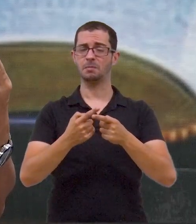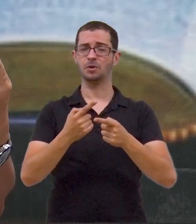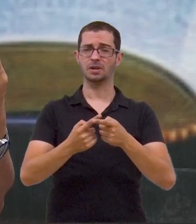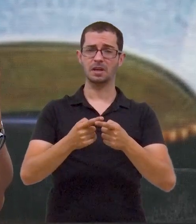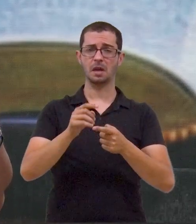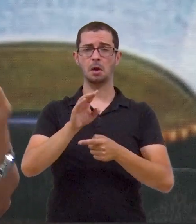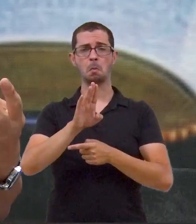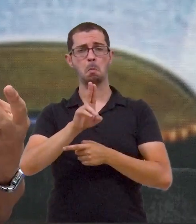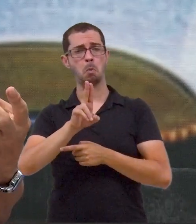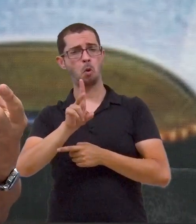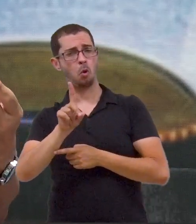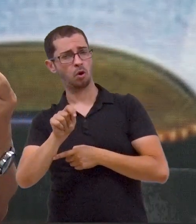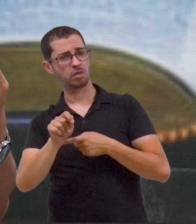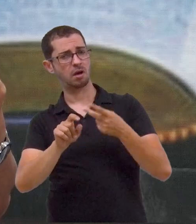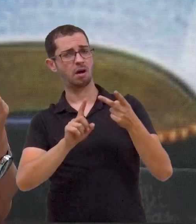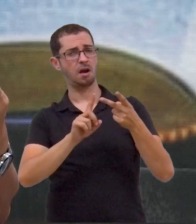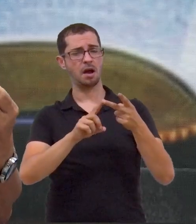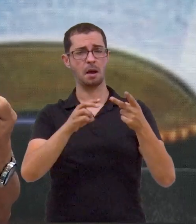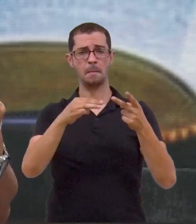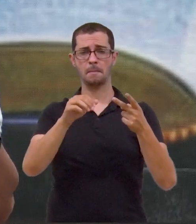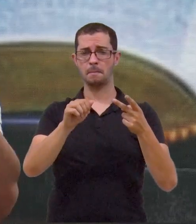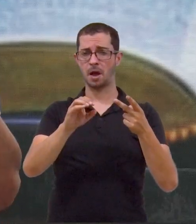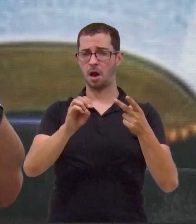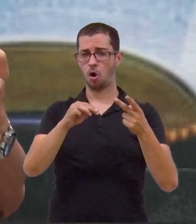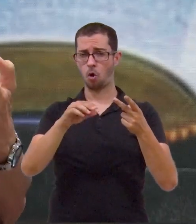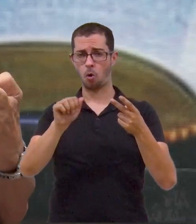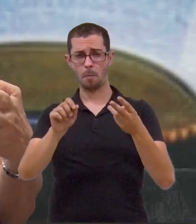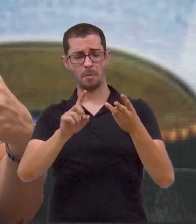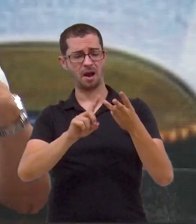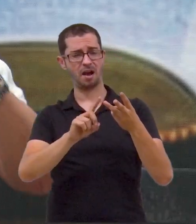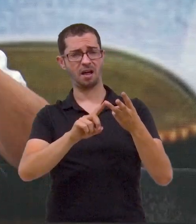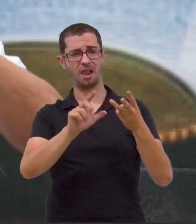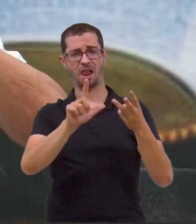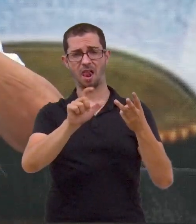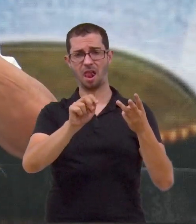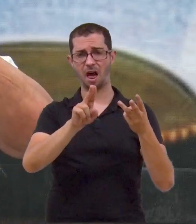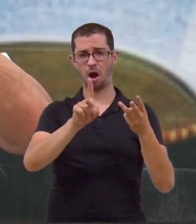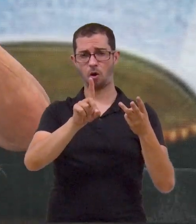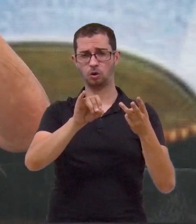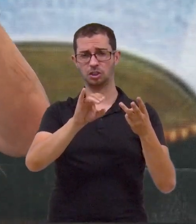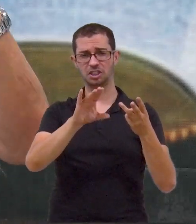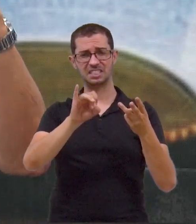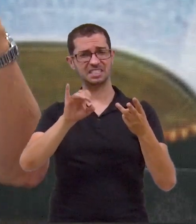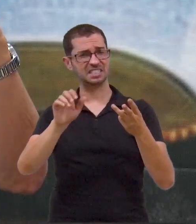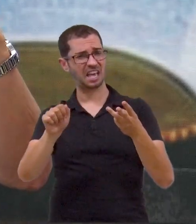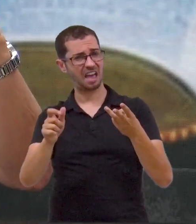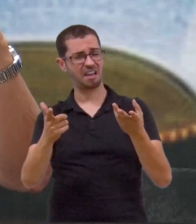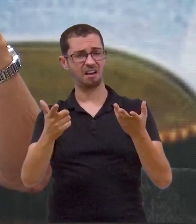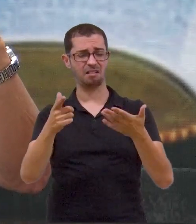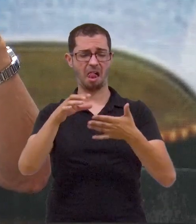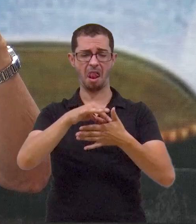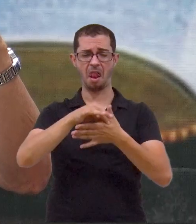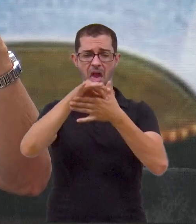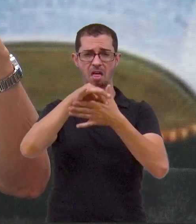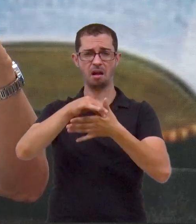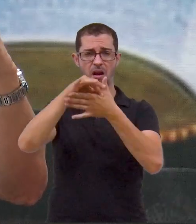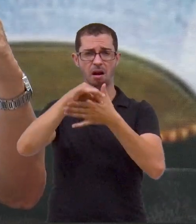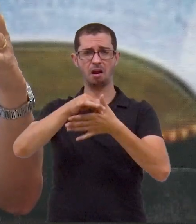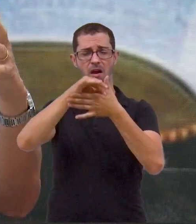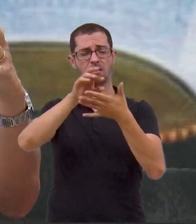Buda, nem Confúcio, nem Maomé, nem Lao Tse, nem nenhum líder religioso